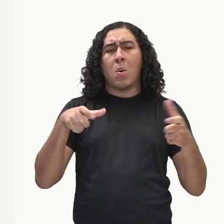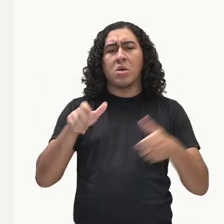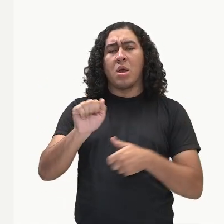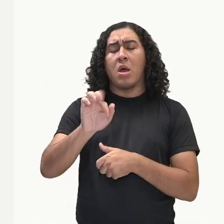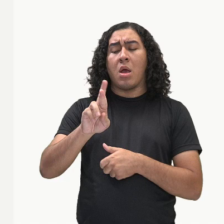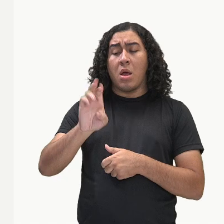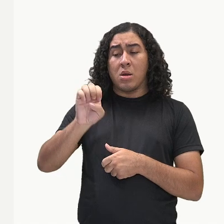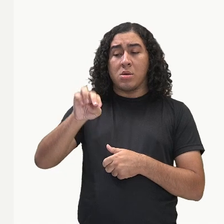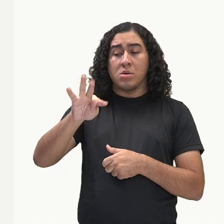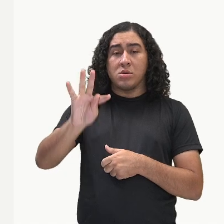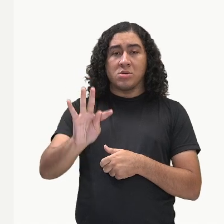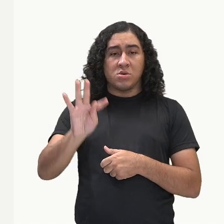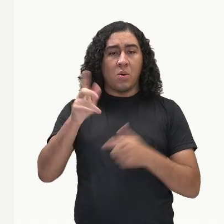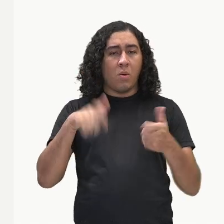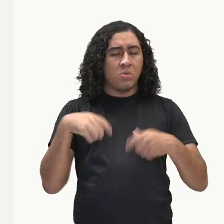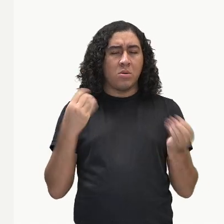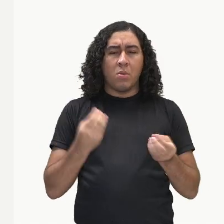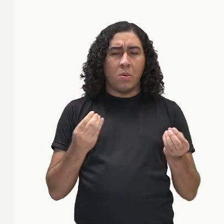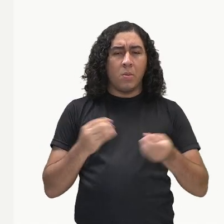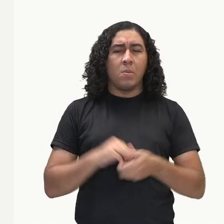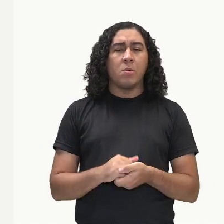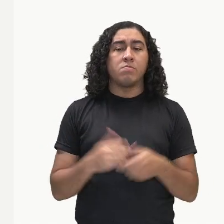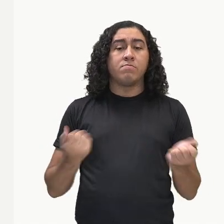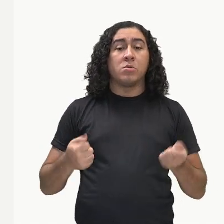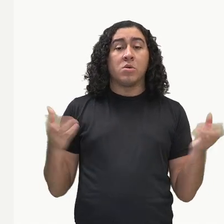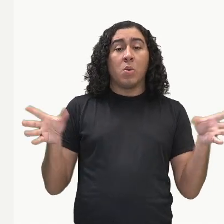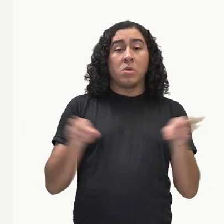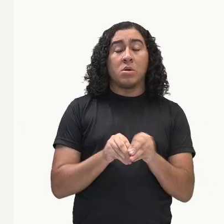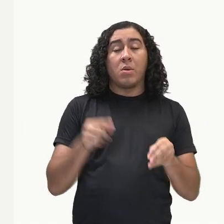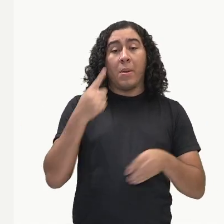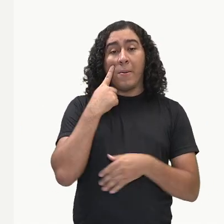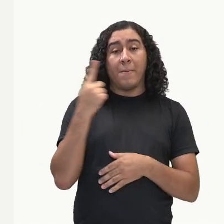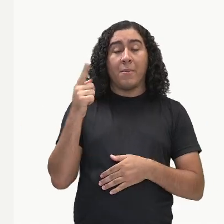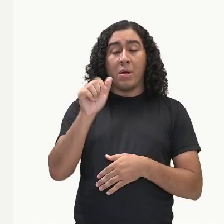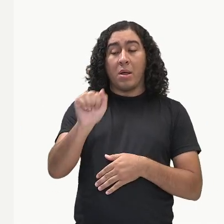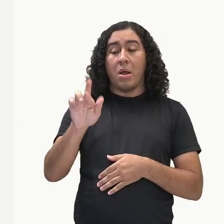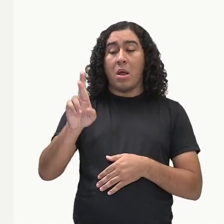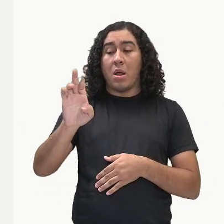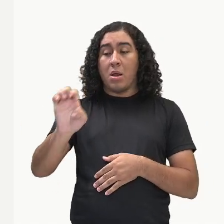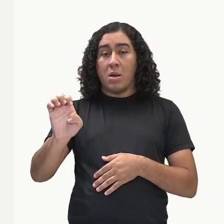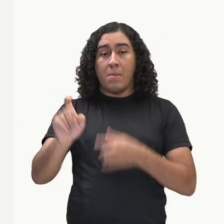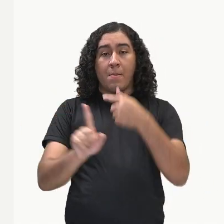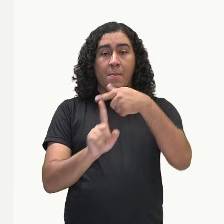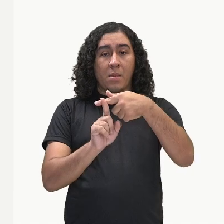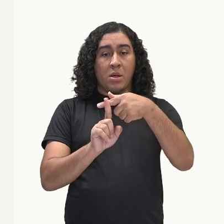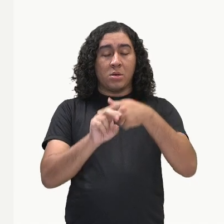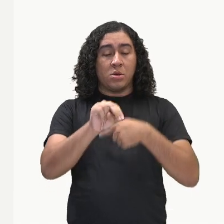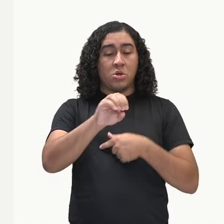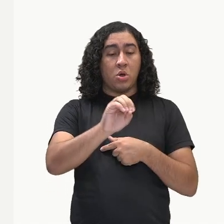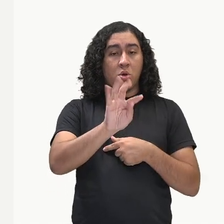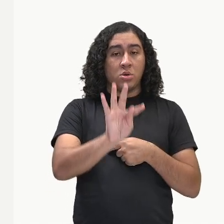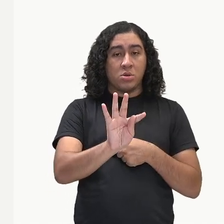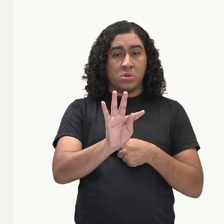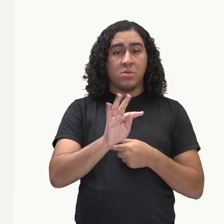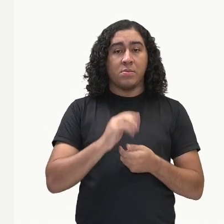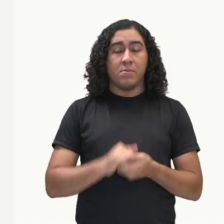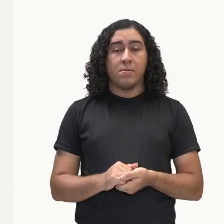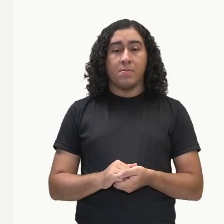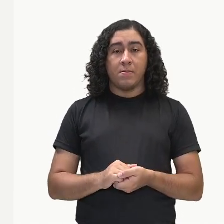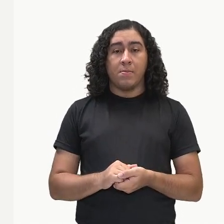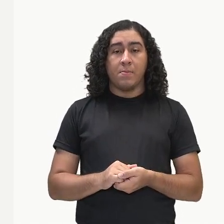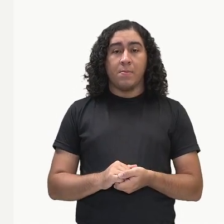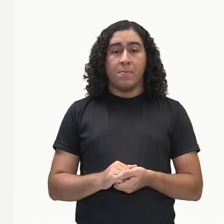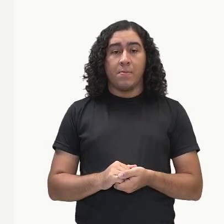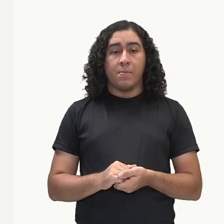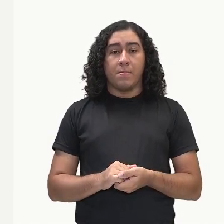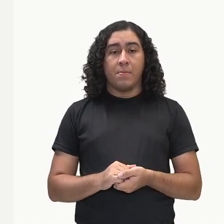aren't. O aren't, gente, a forma contraída dele é a seguinte, ó. Eu juntei o are com a palavra not, né? A gente não